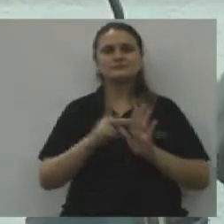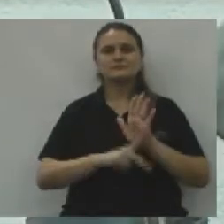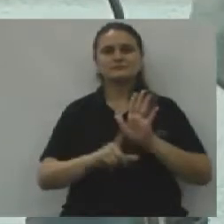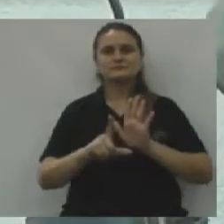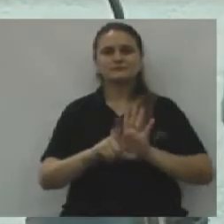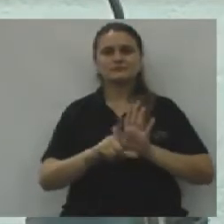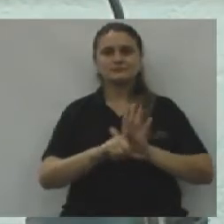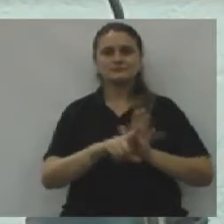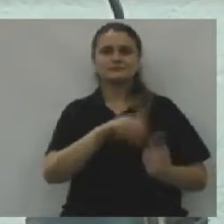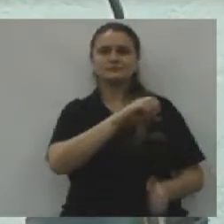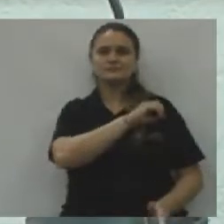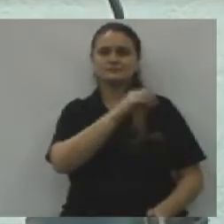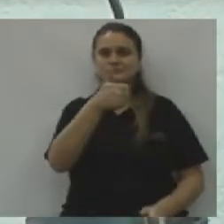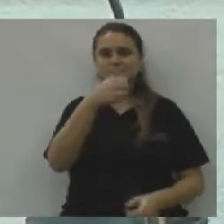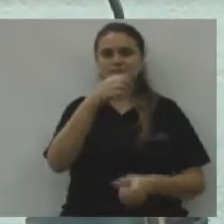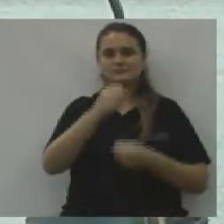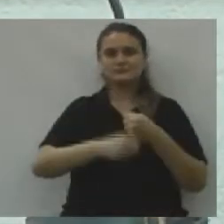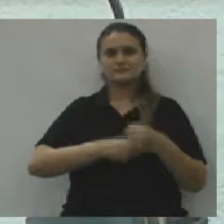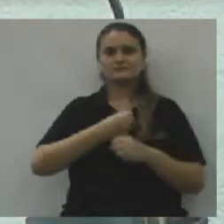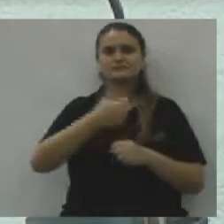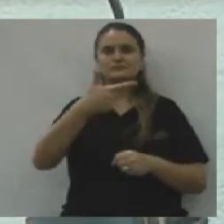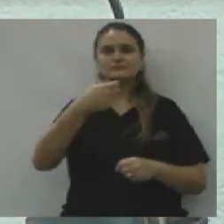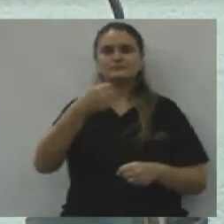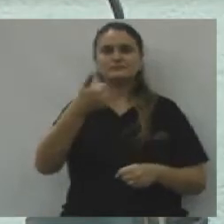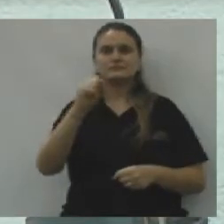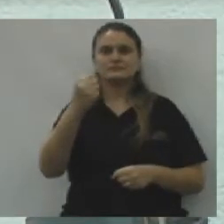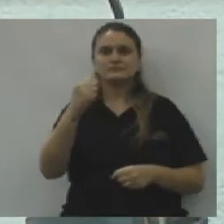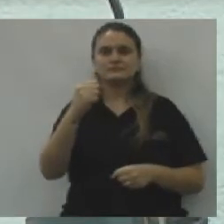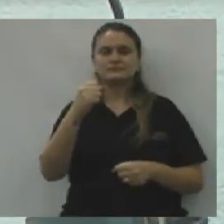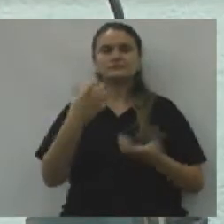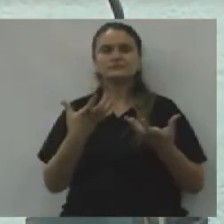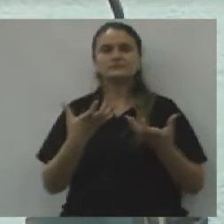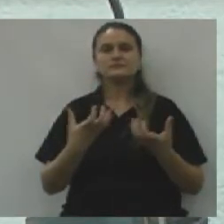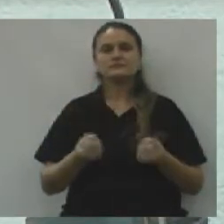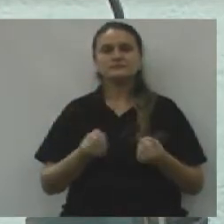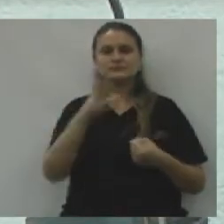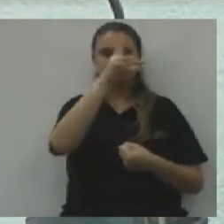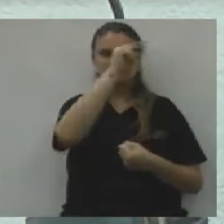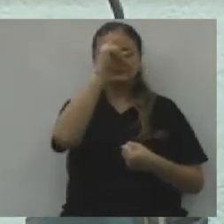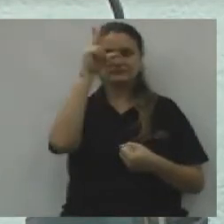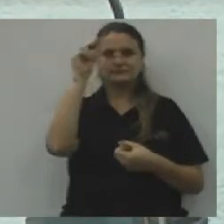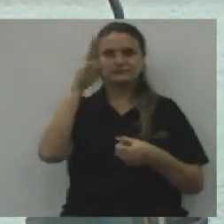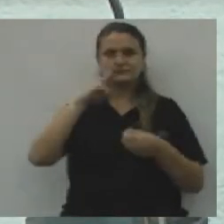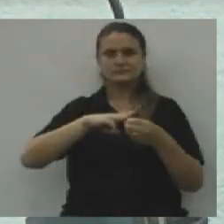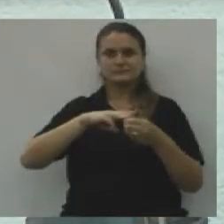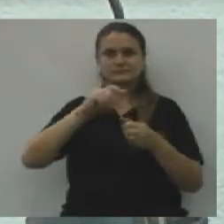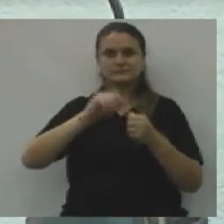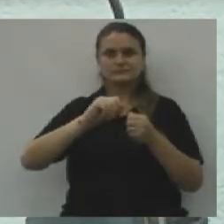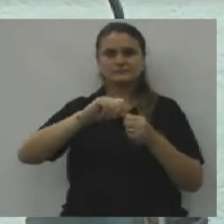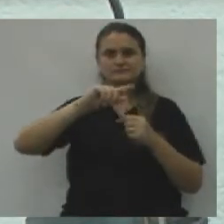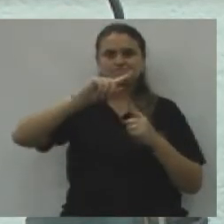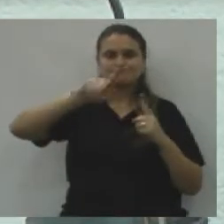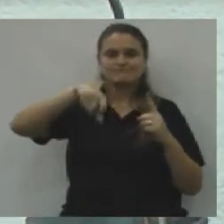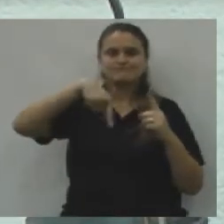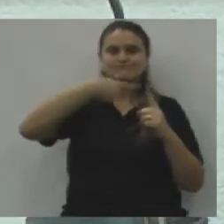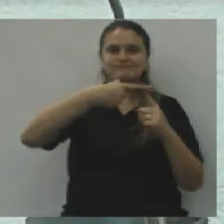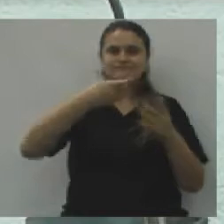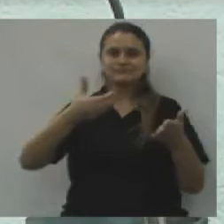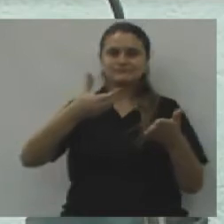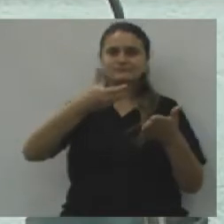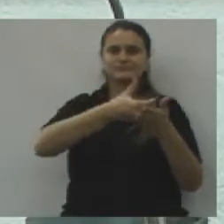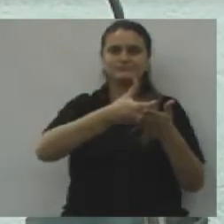lei ordinária número 10/2018. Autoriza o Executivo Municipal a efetuar a abertura de